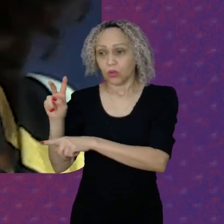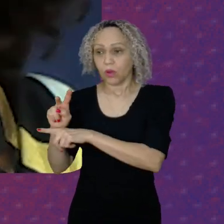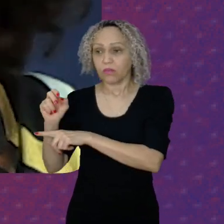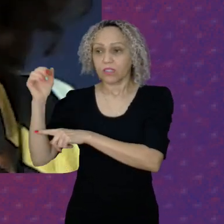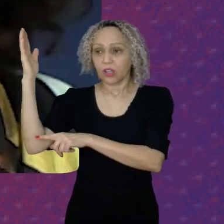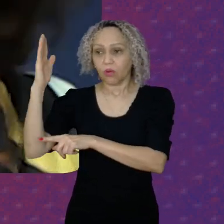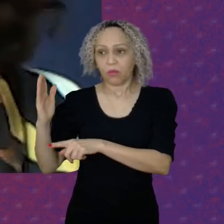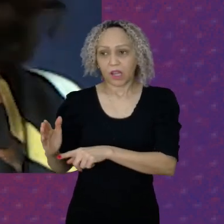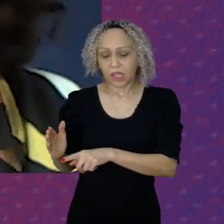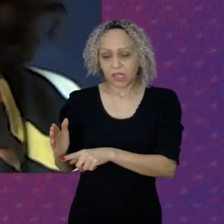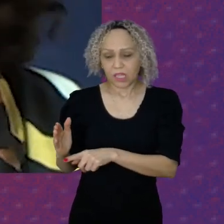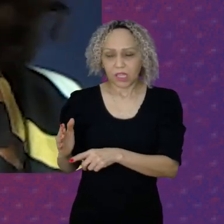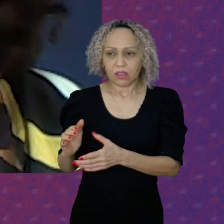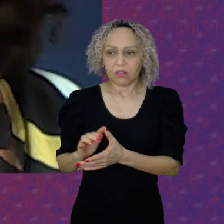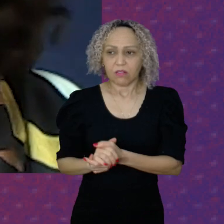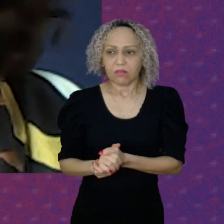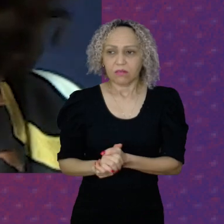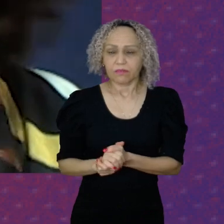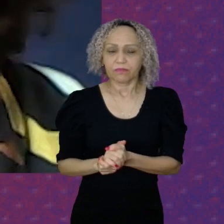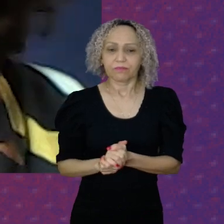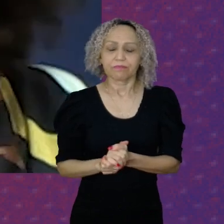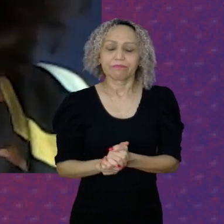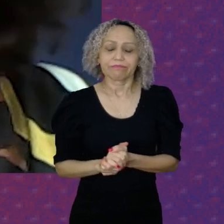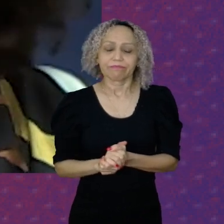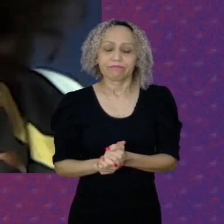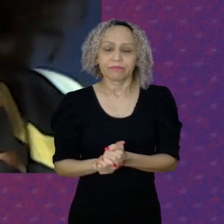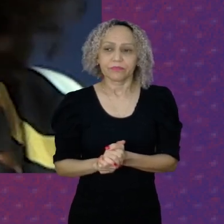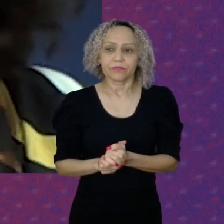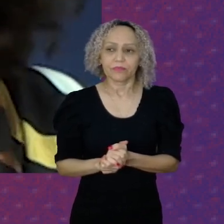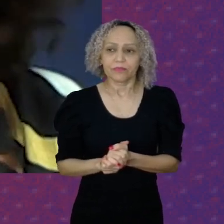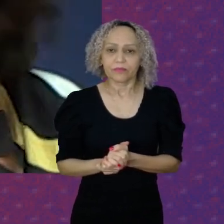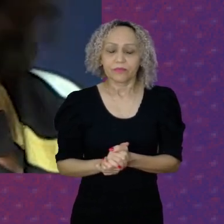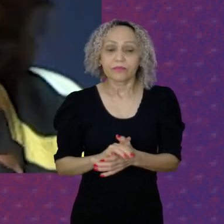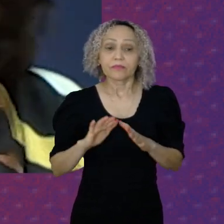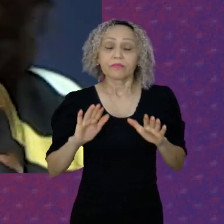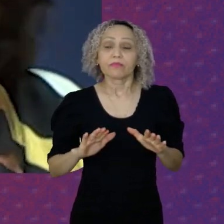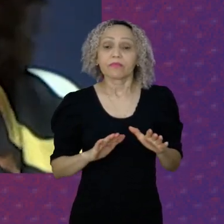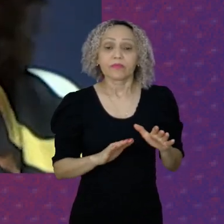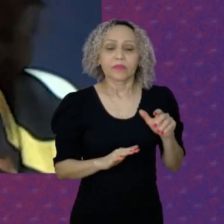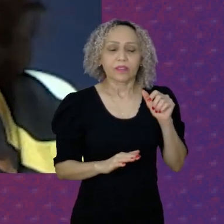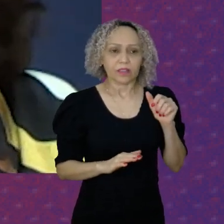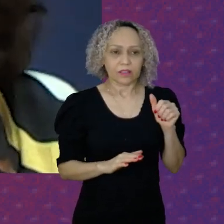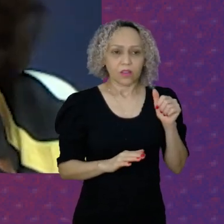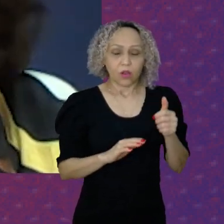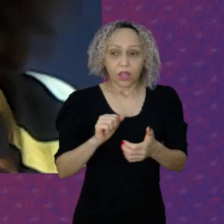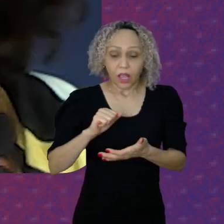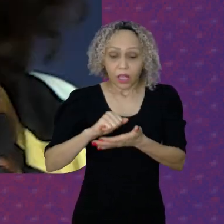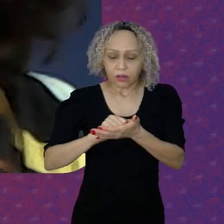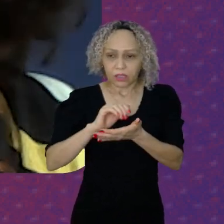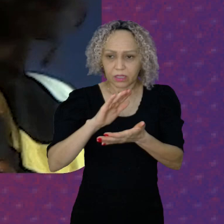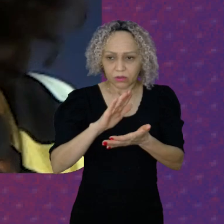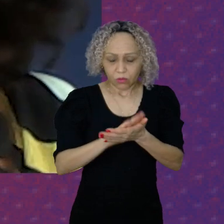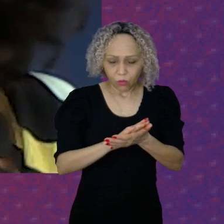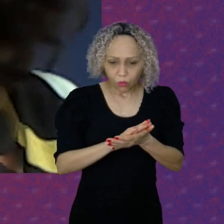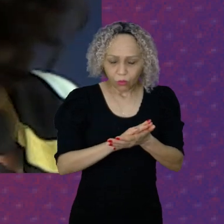receber esses recursos acabaram recebendo. Então, retomar o CAD único é muito importante.